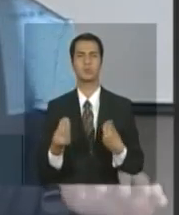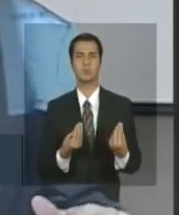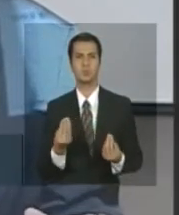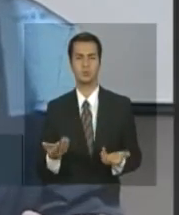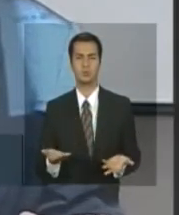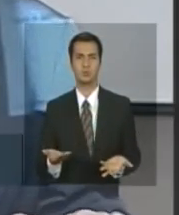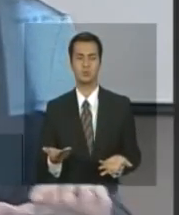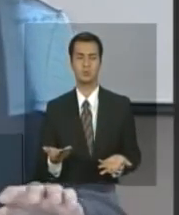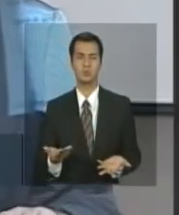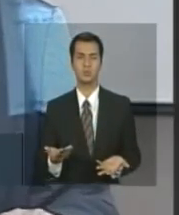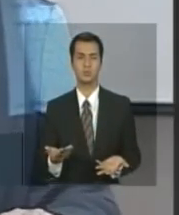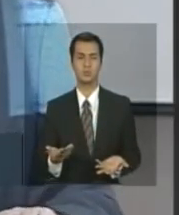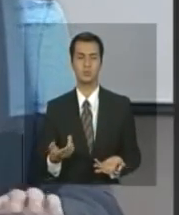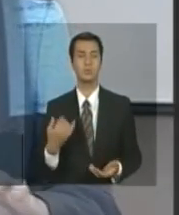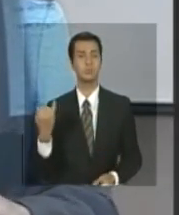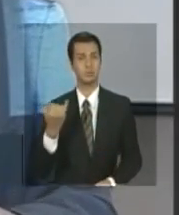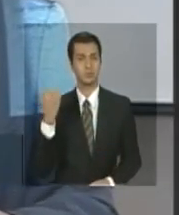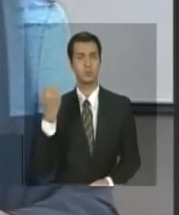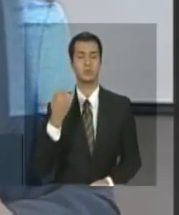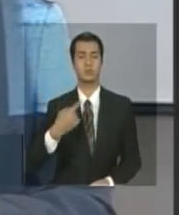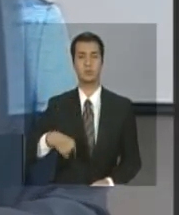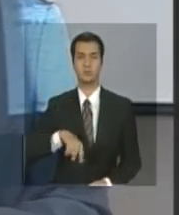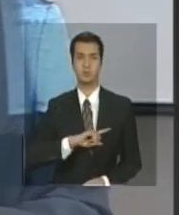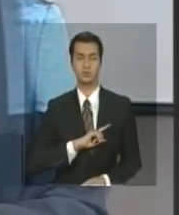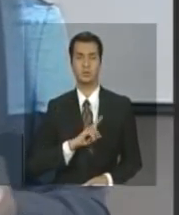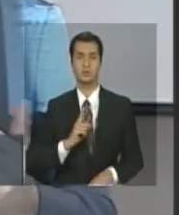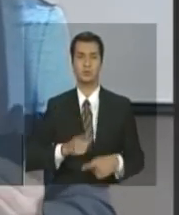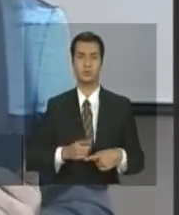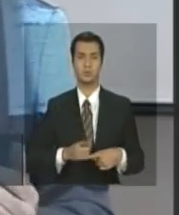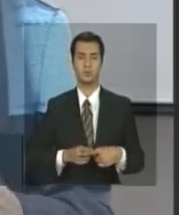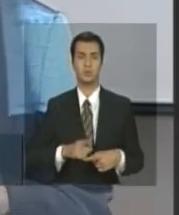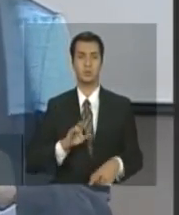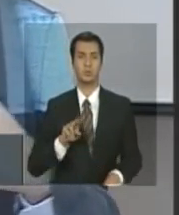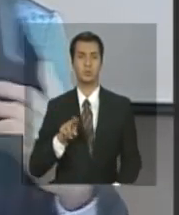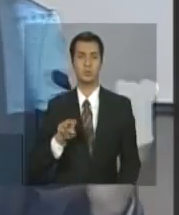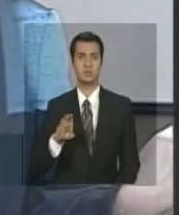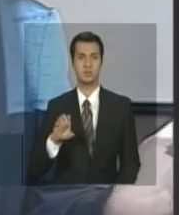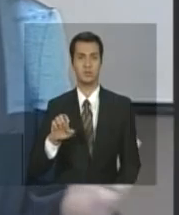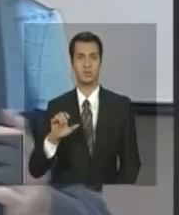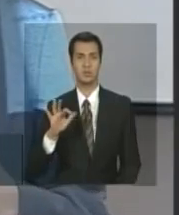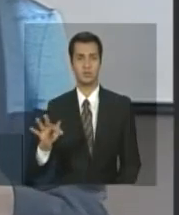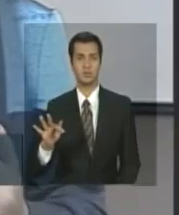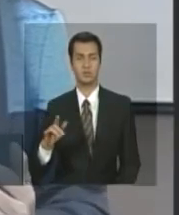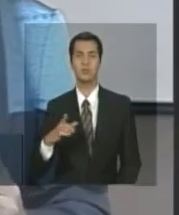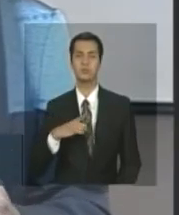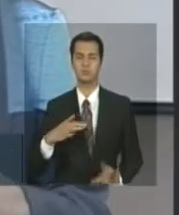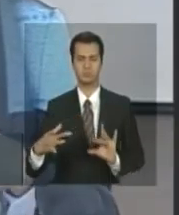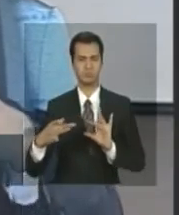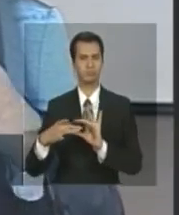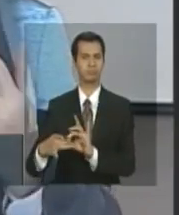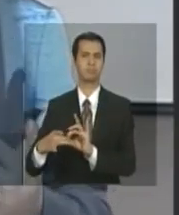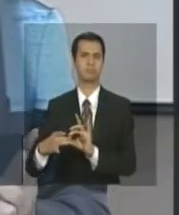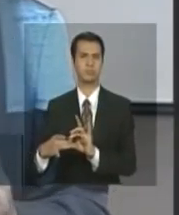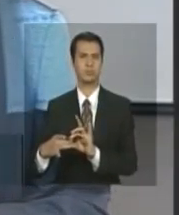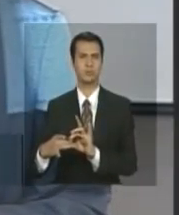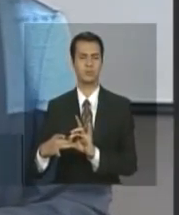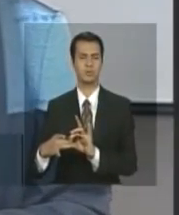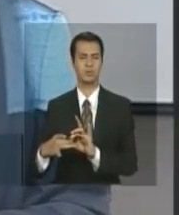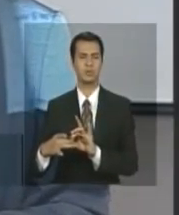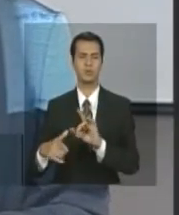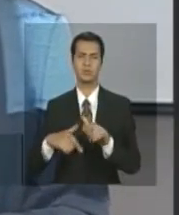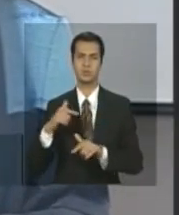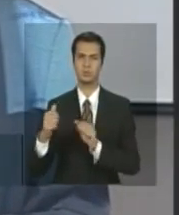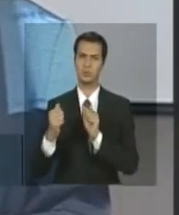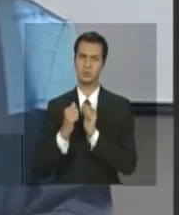E esta afirmativa ela é importante para nós também, porque é o seguinte, é uma agência internacional, uma agência parceira, nós temos várias parcerias com o Unicef, eles são aliados